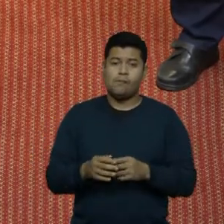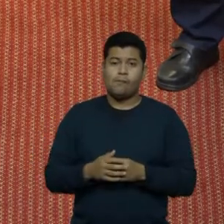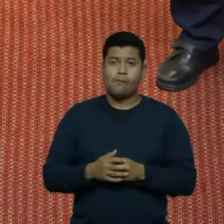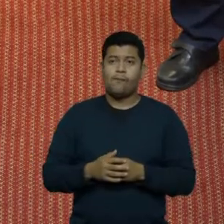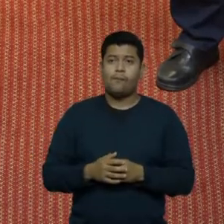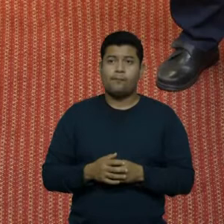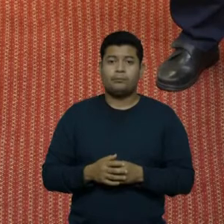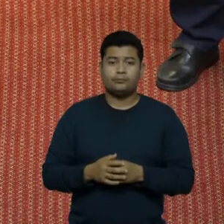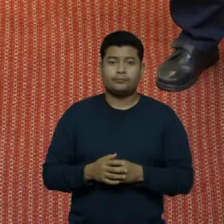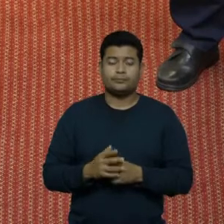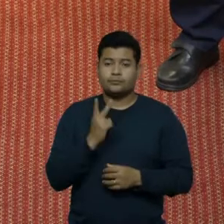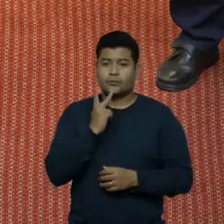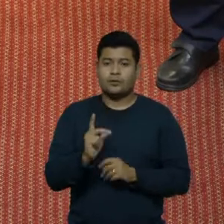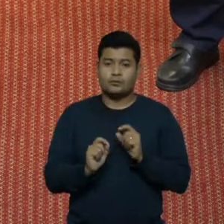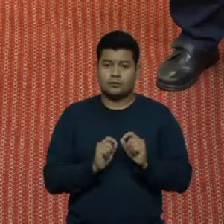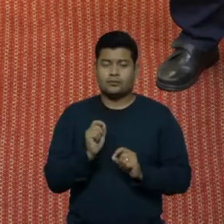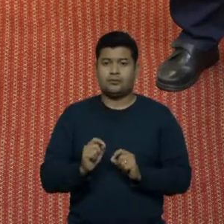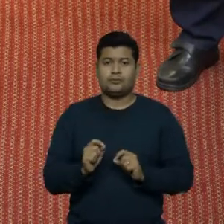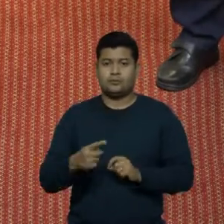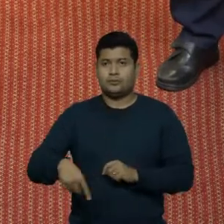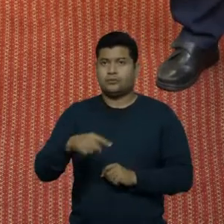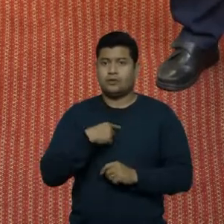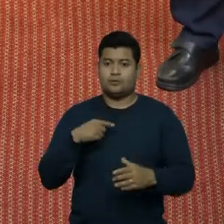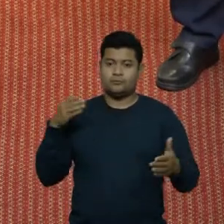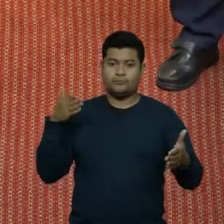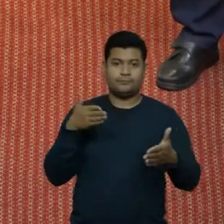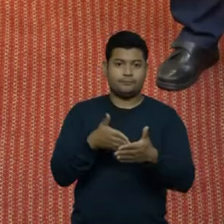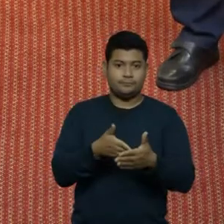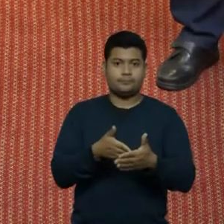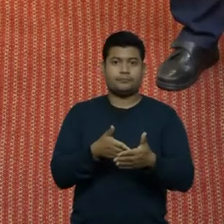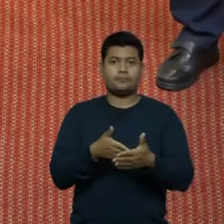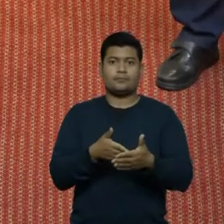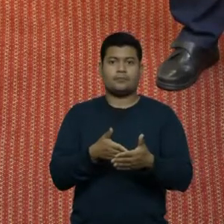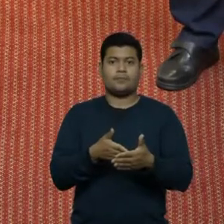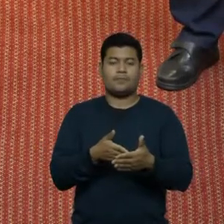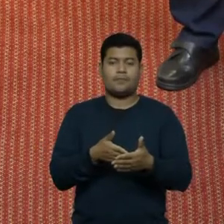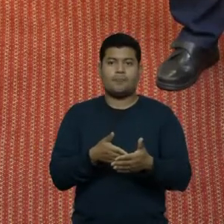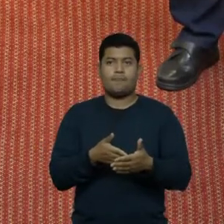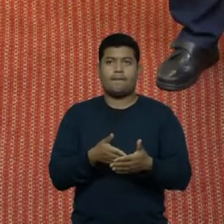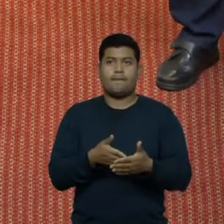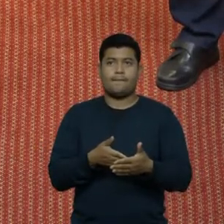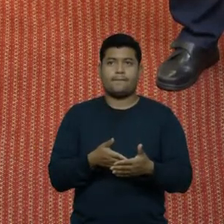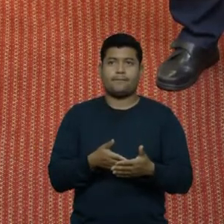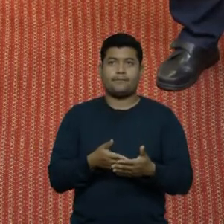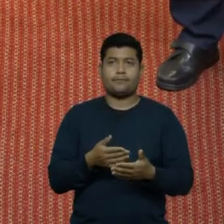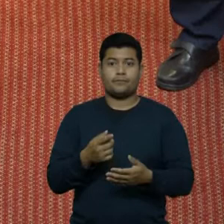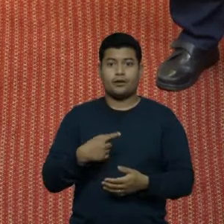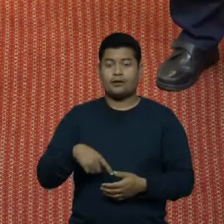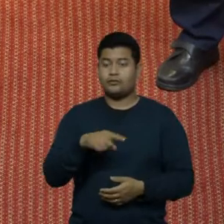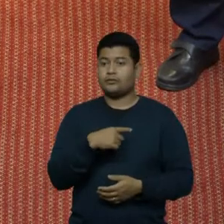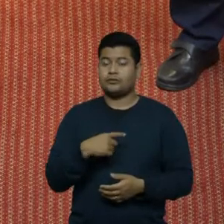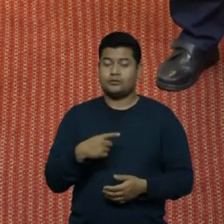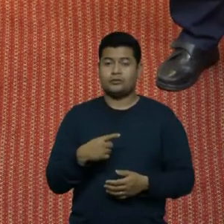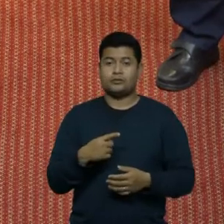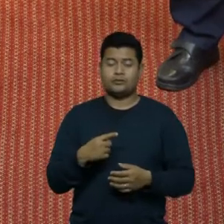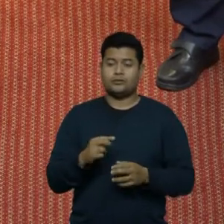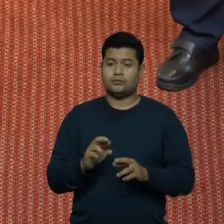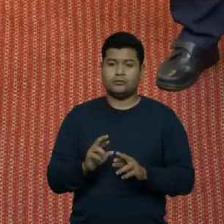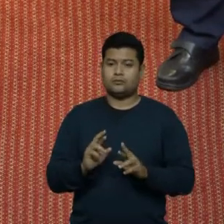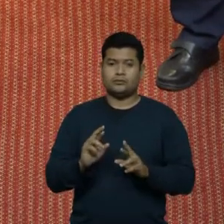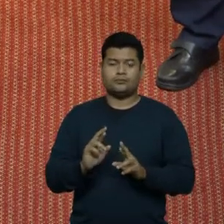quer dizer de que quando nós aqui vetamos e aliás quando nós aqui